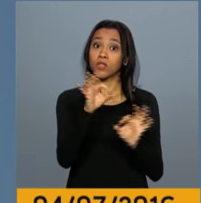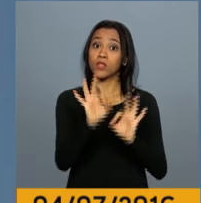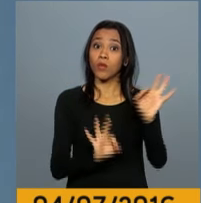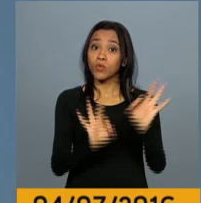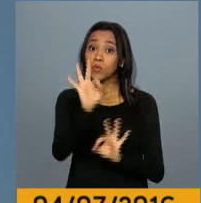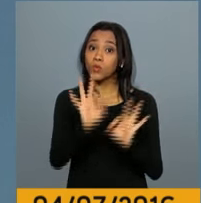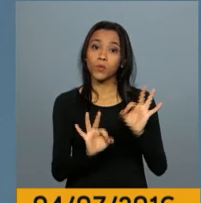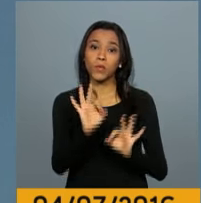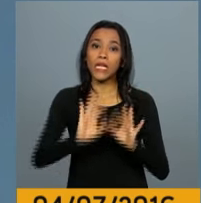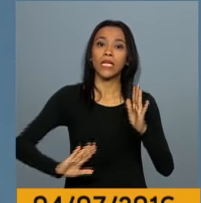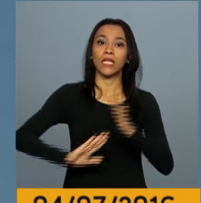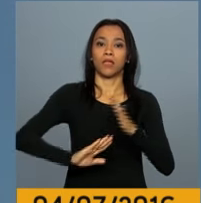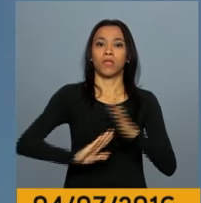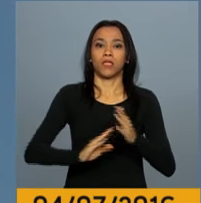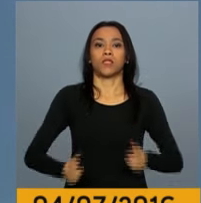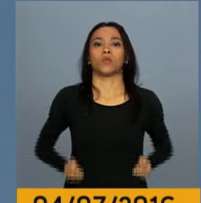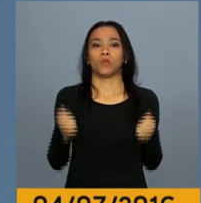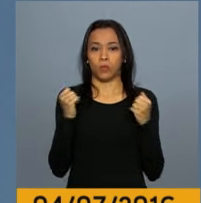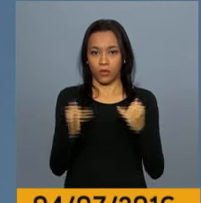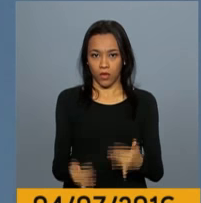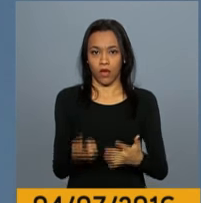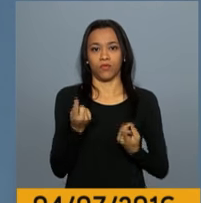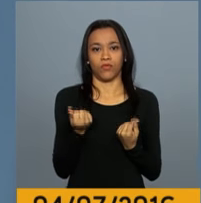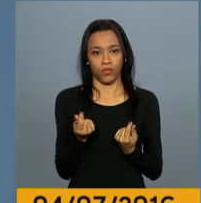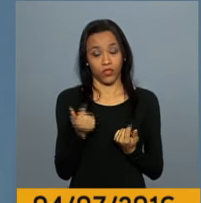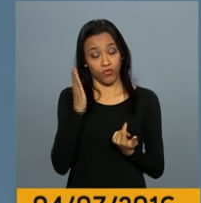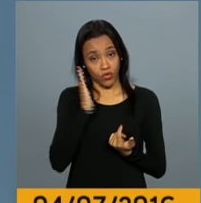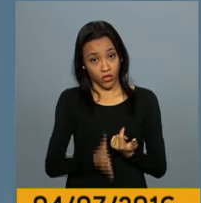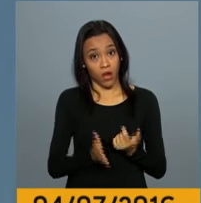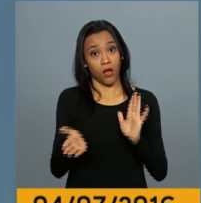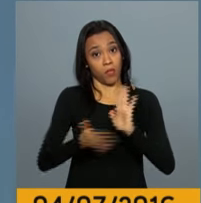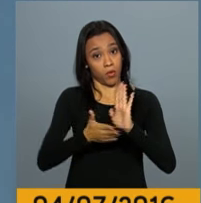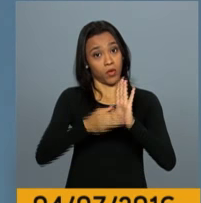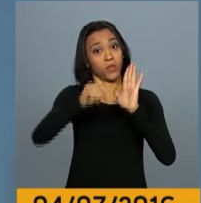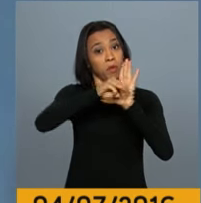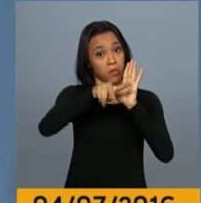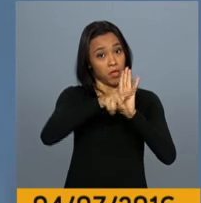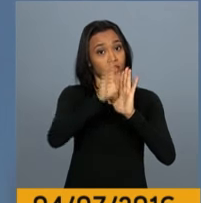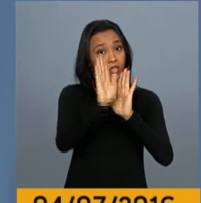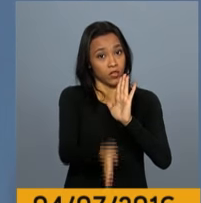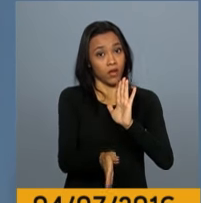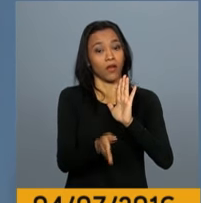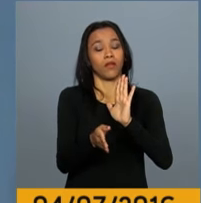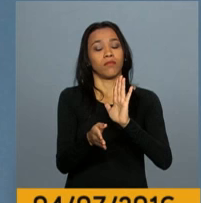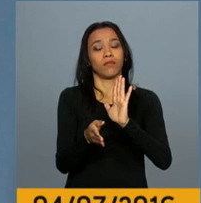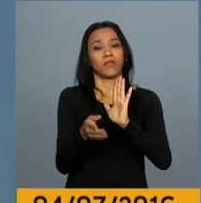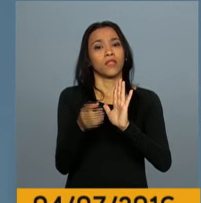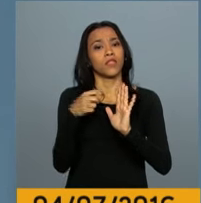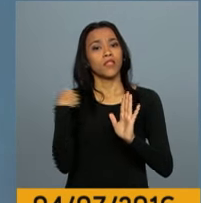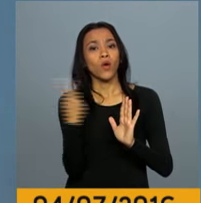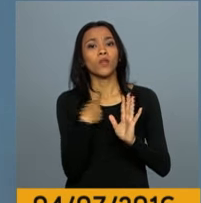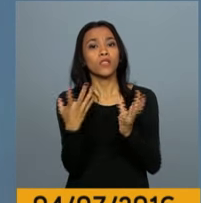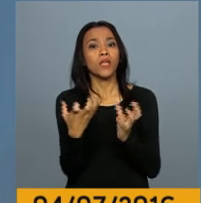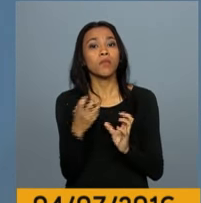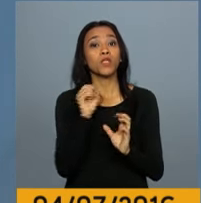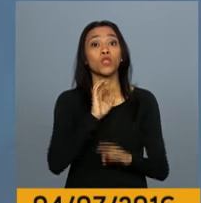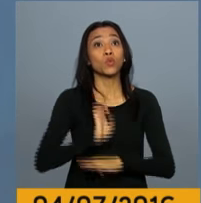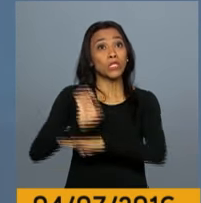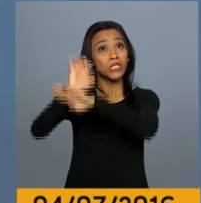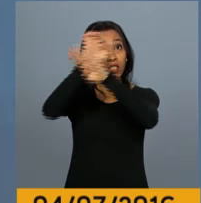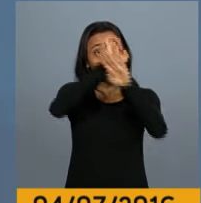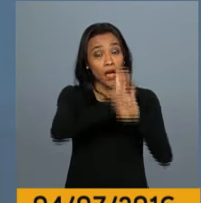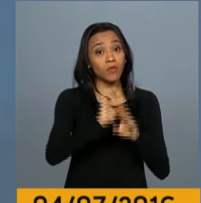dos gastos. Já propusemos uma emenda constitucional. Nós queremos que, em contrapartida, os Estados